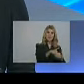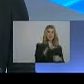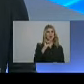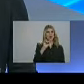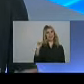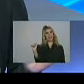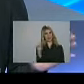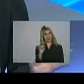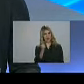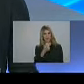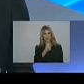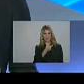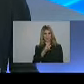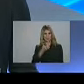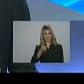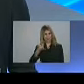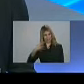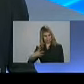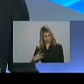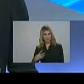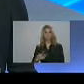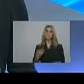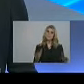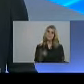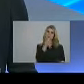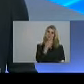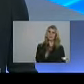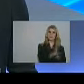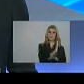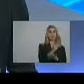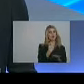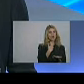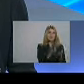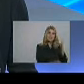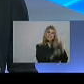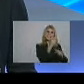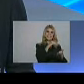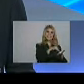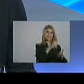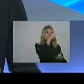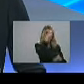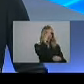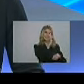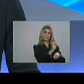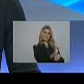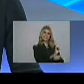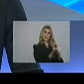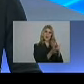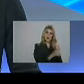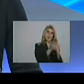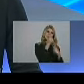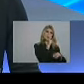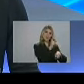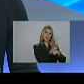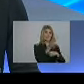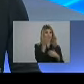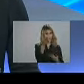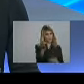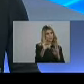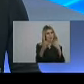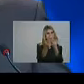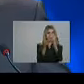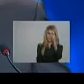8 de agosto de 2014 e sancionada. Eu vou criar a Secretaria Municipal de Segurança para proteger você e a sua